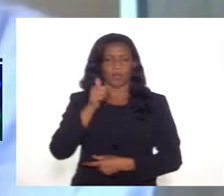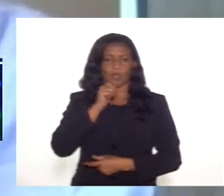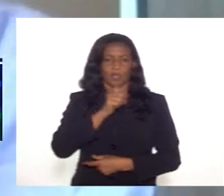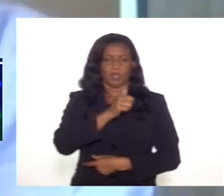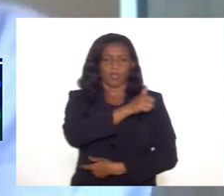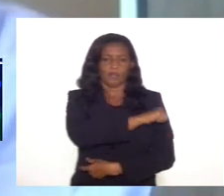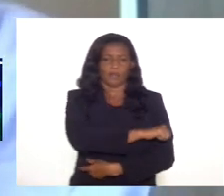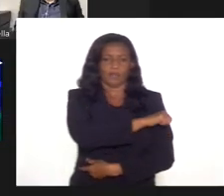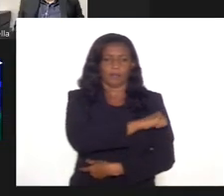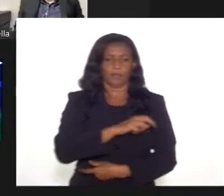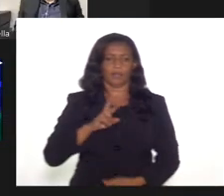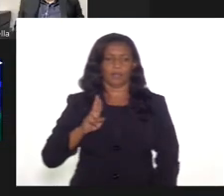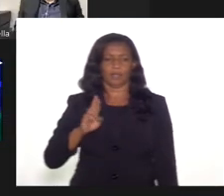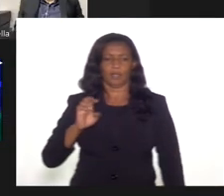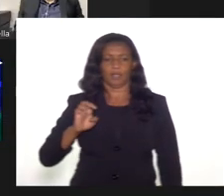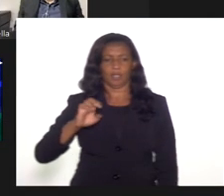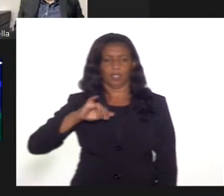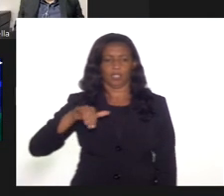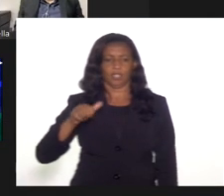Rejane.